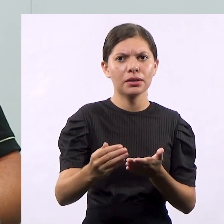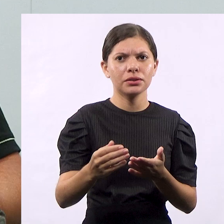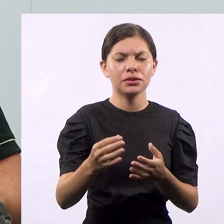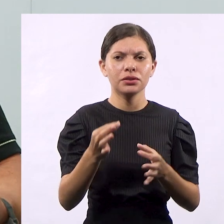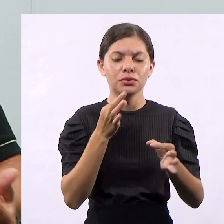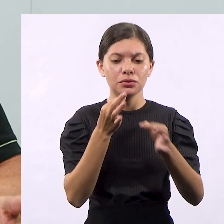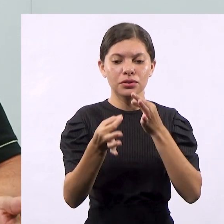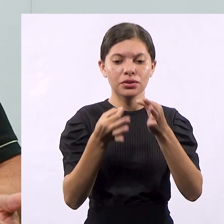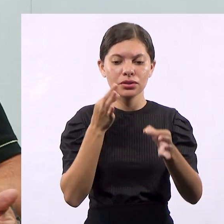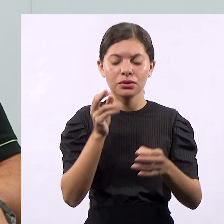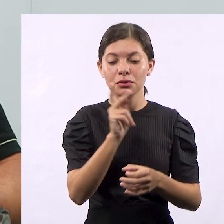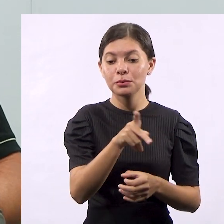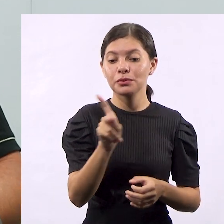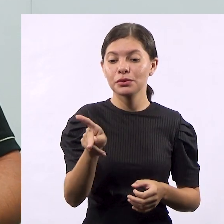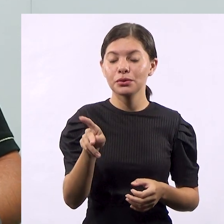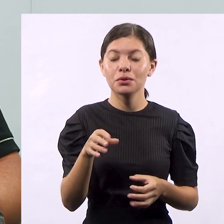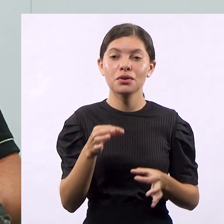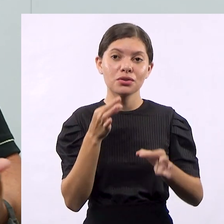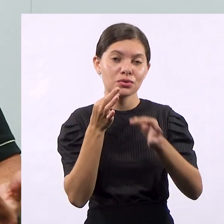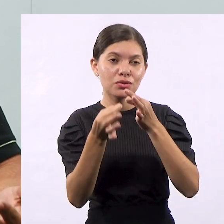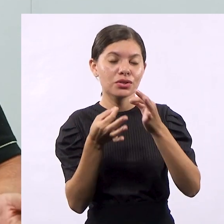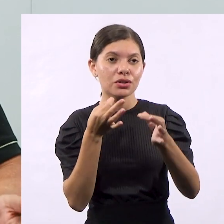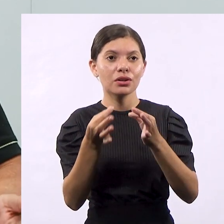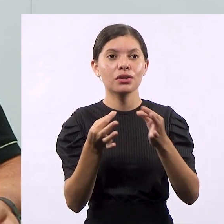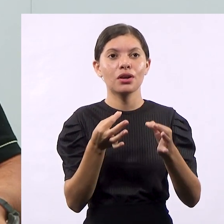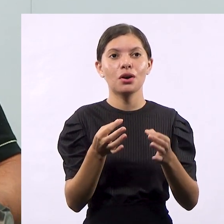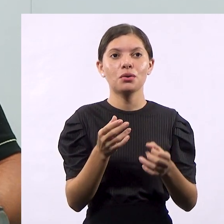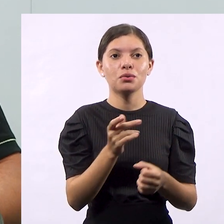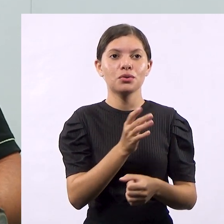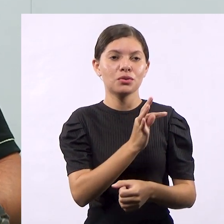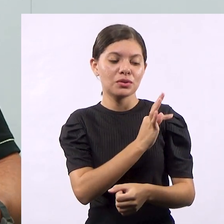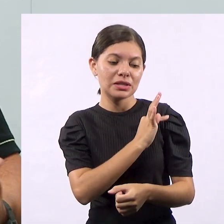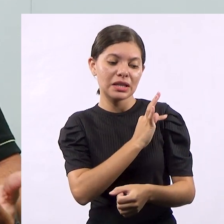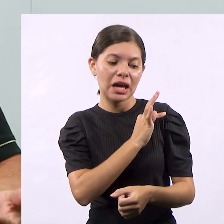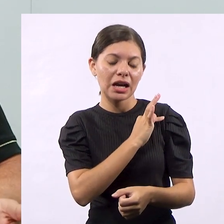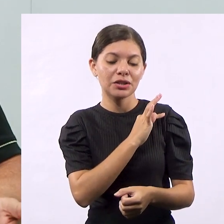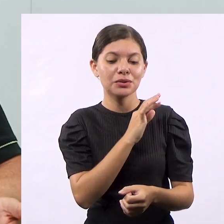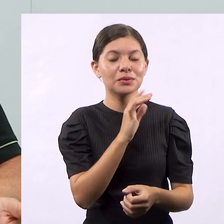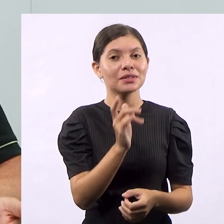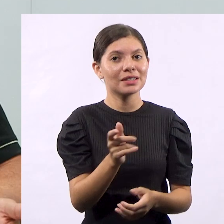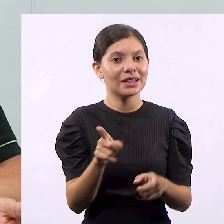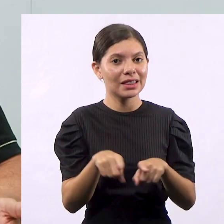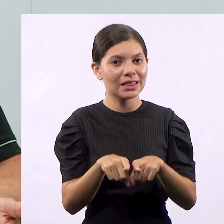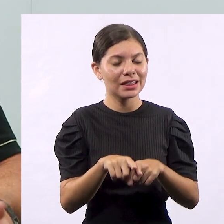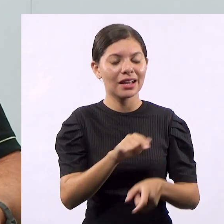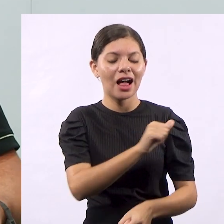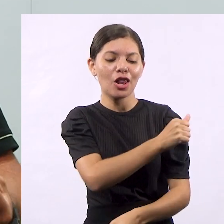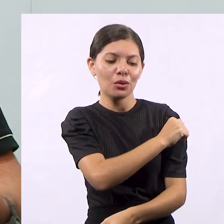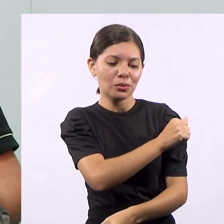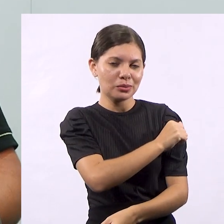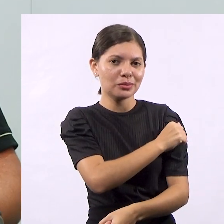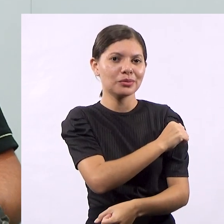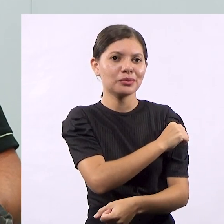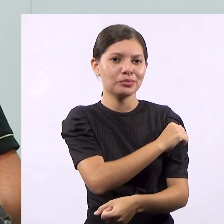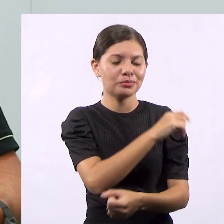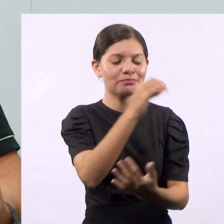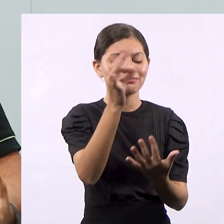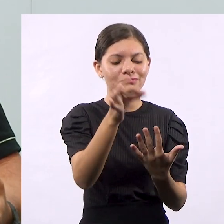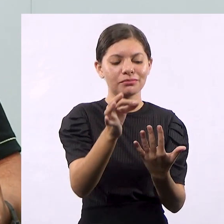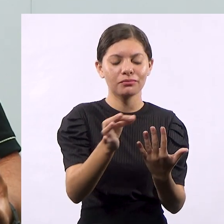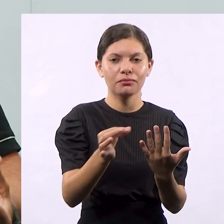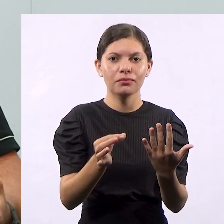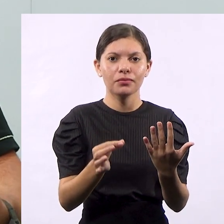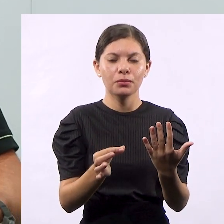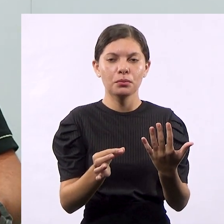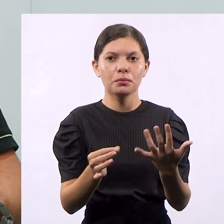de sugestão dos professores, a partir de sugestão dos servidores técnicos, a partir de sugestão dos próprios alunos, né? Porque são esses